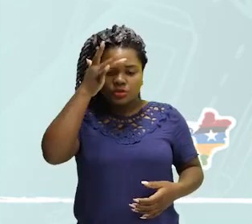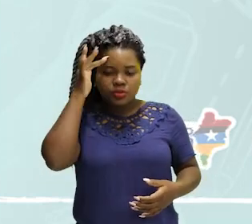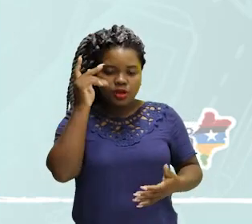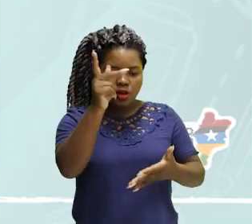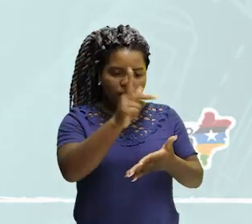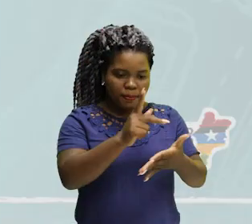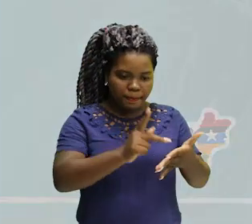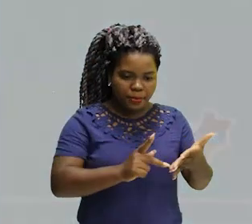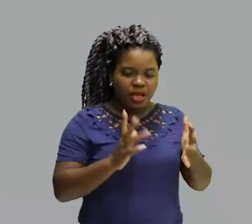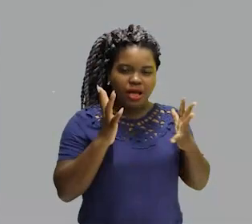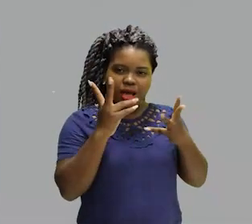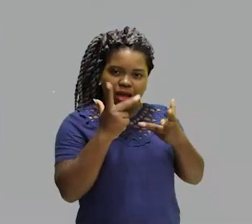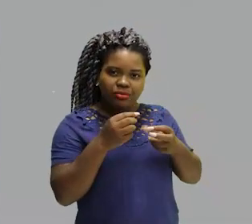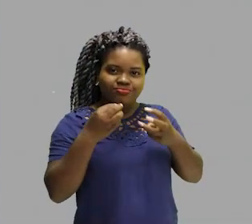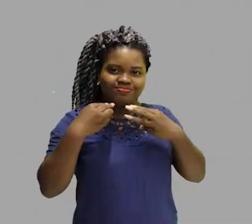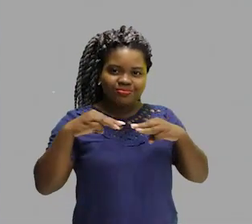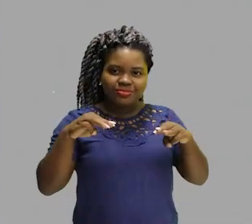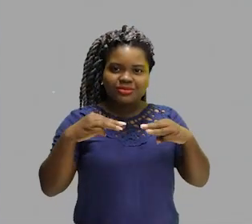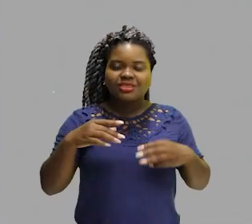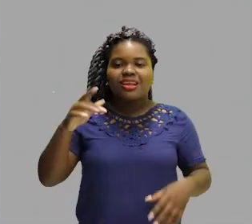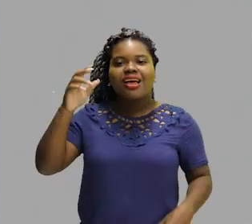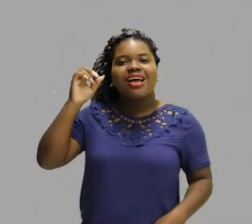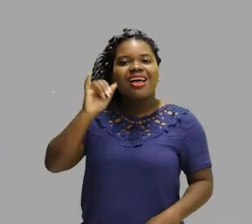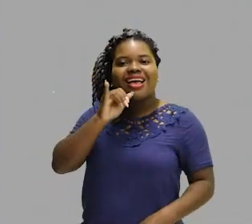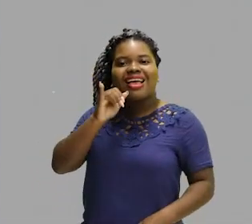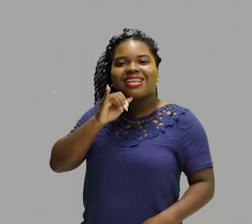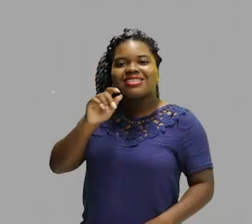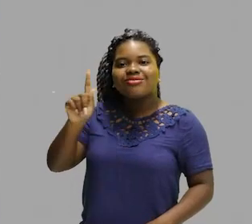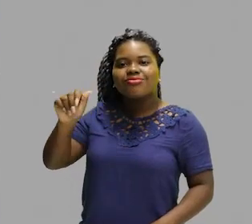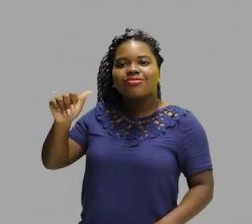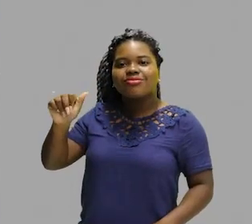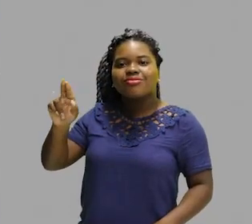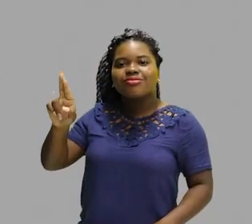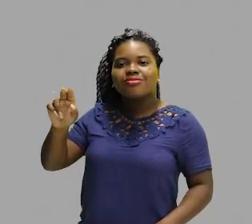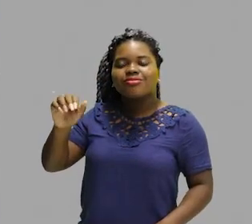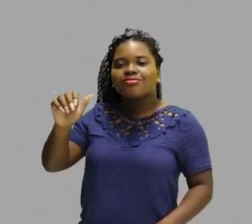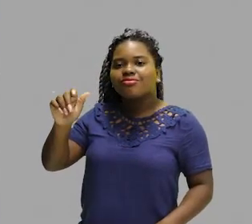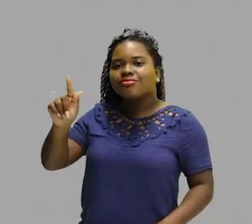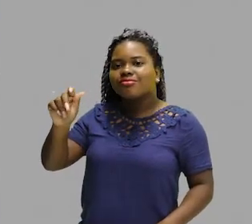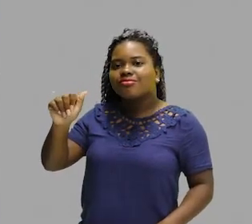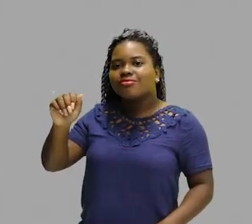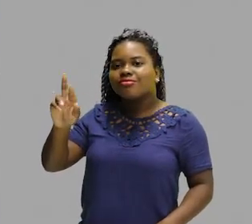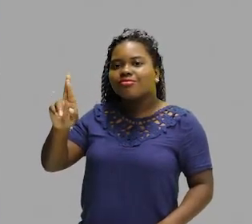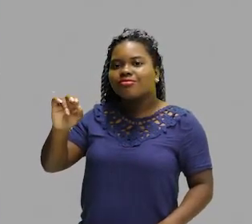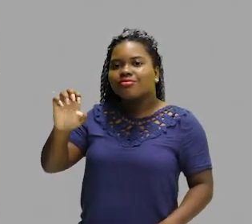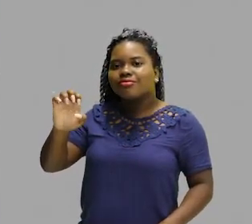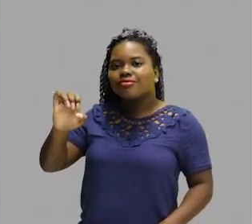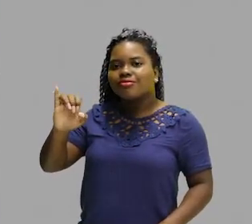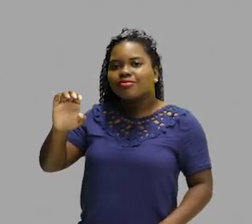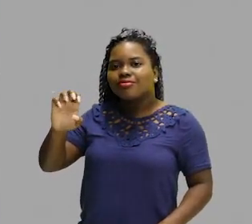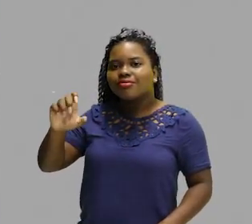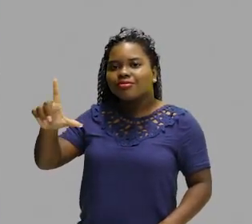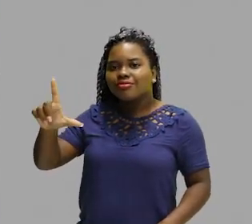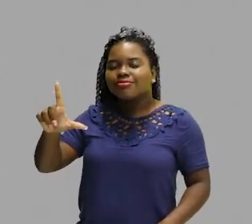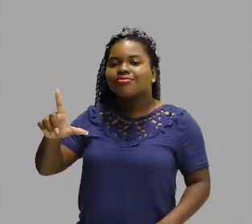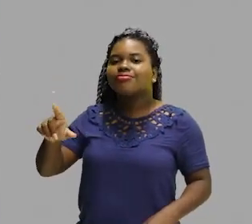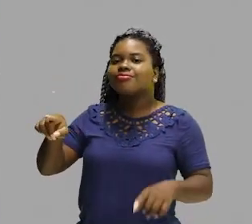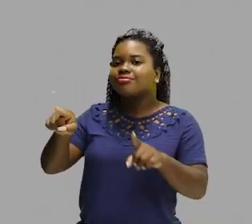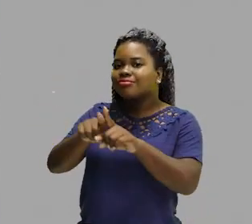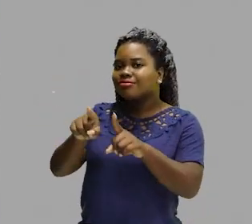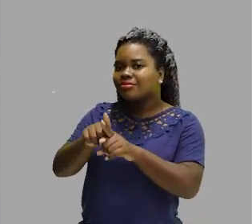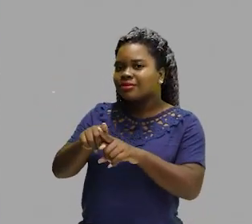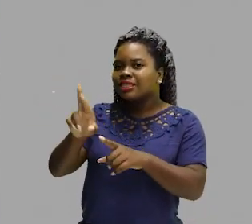da nossa música. O Gabriel Pensador, ele traz questões sociais para dentro da música. O